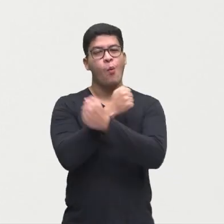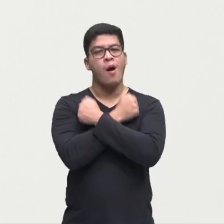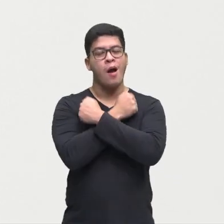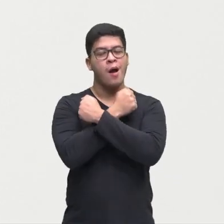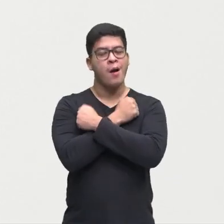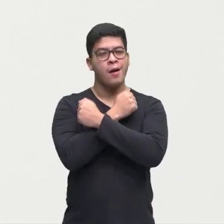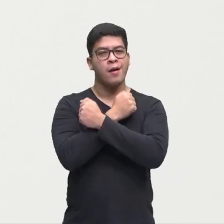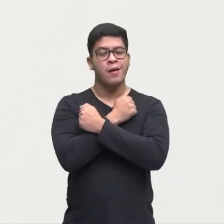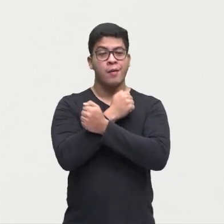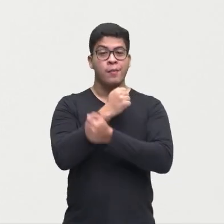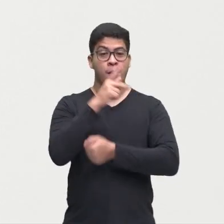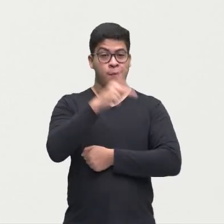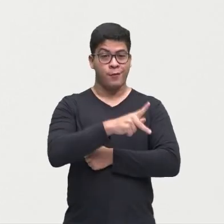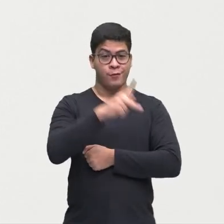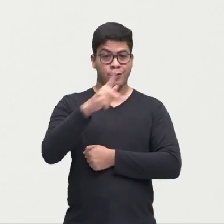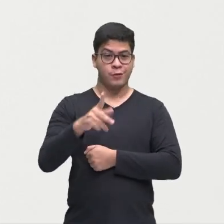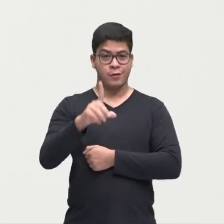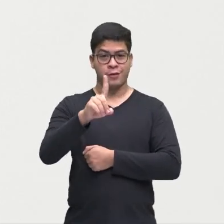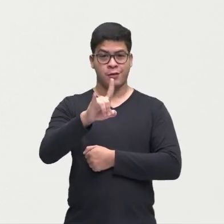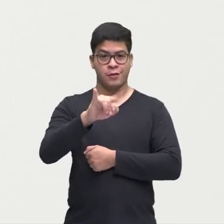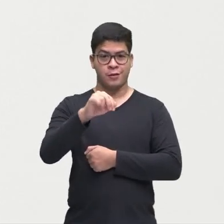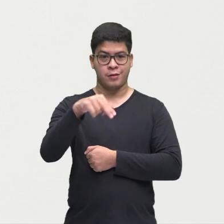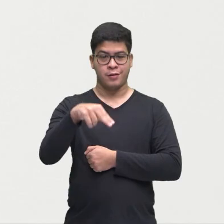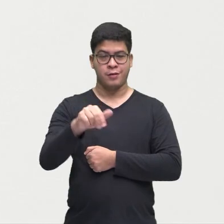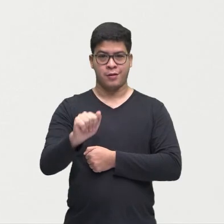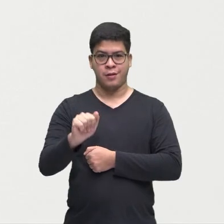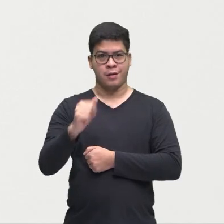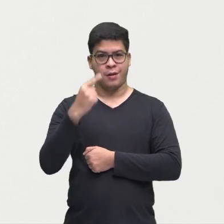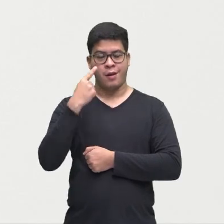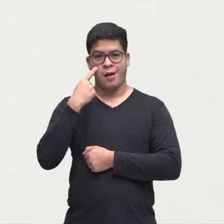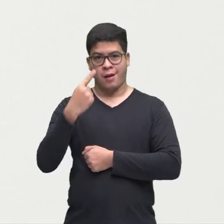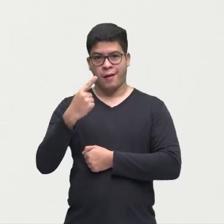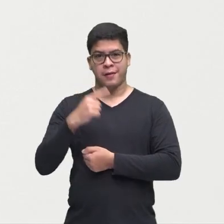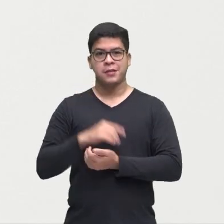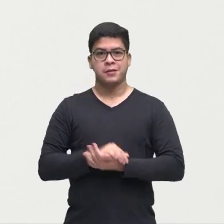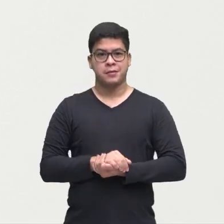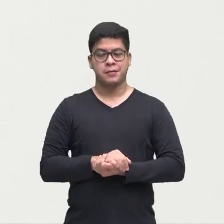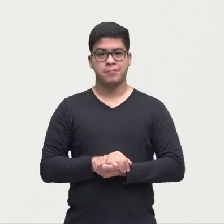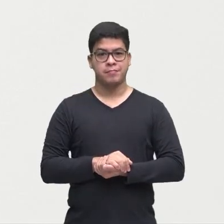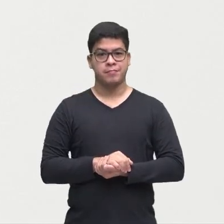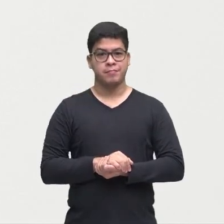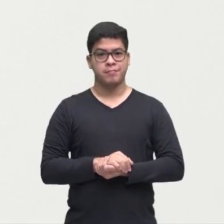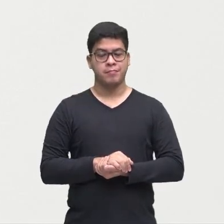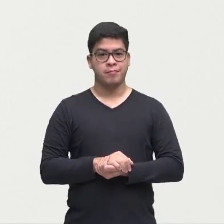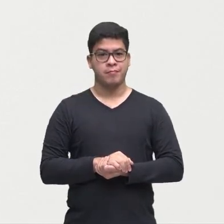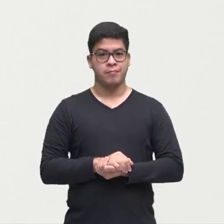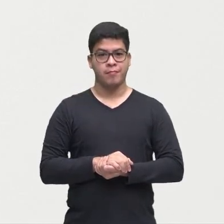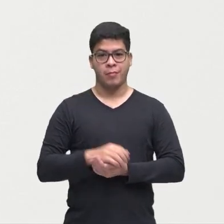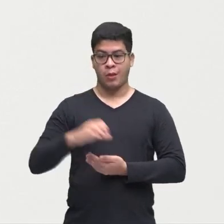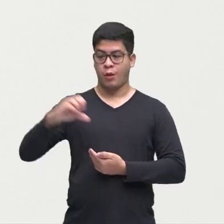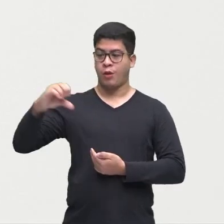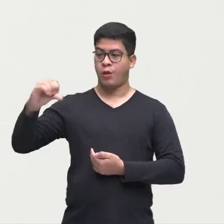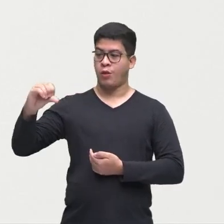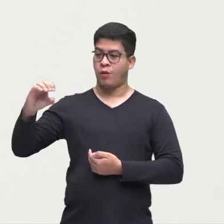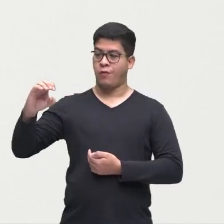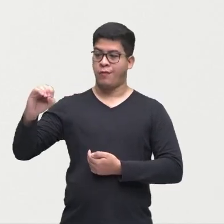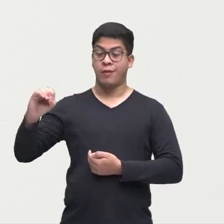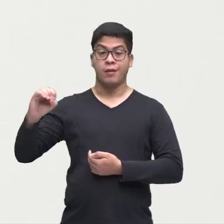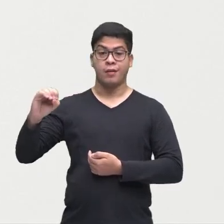portuguesa. Na letra B, 90 e 30, vamos lá, vamos começar a contar aqui,